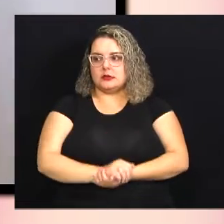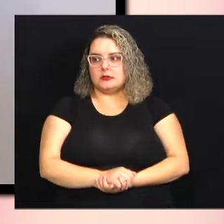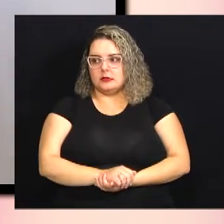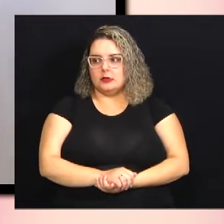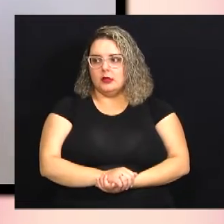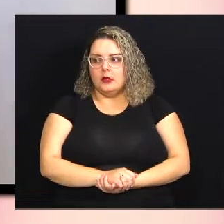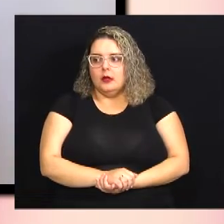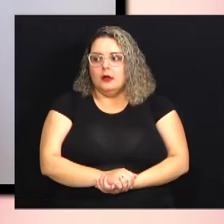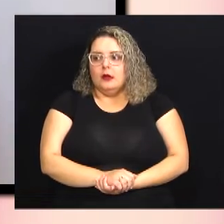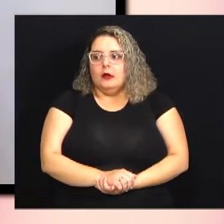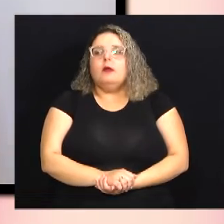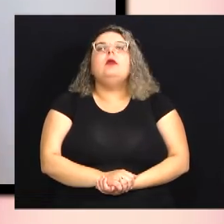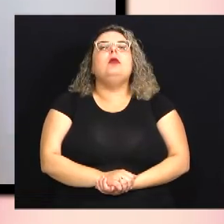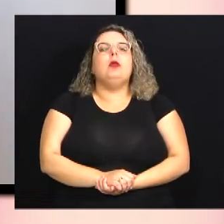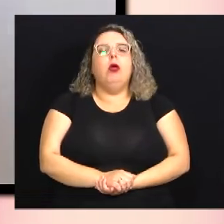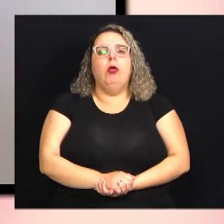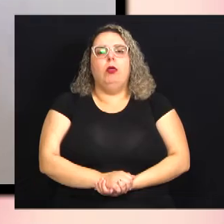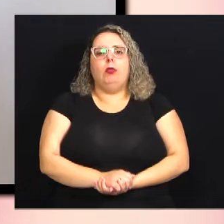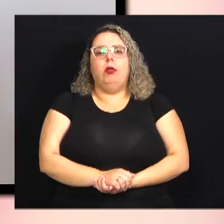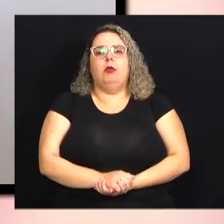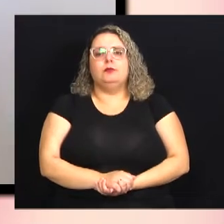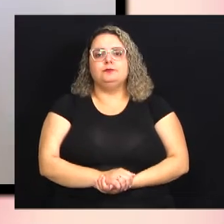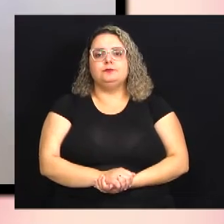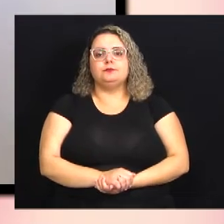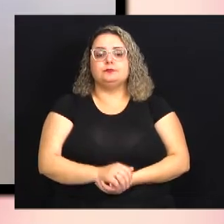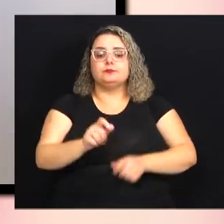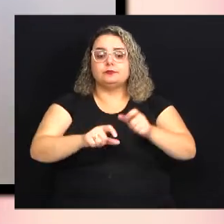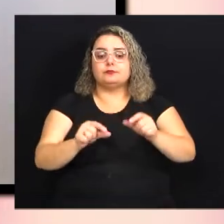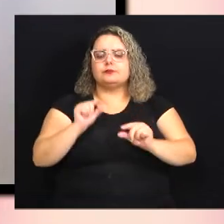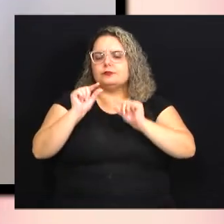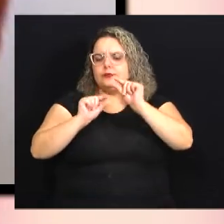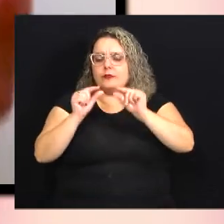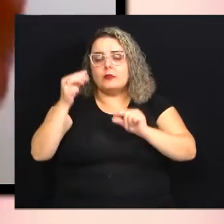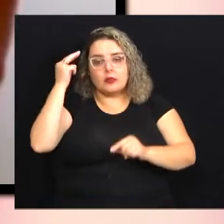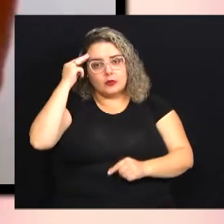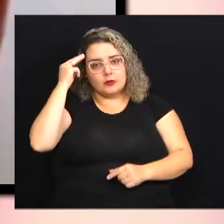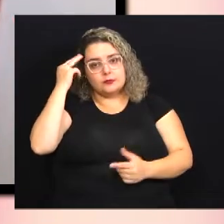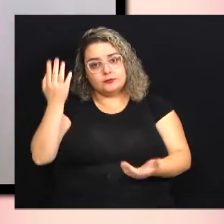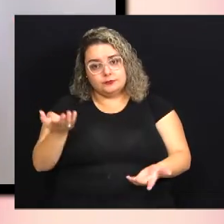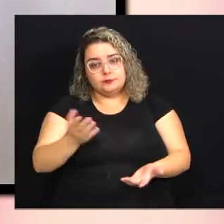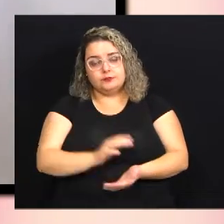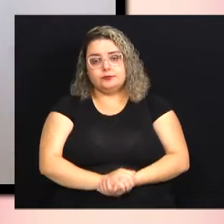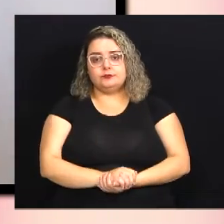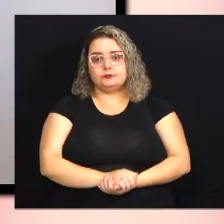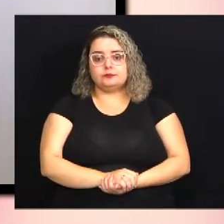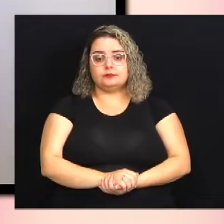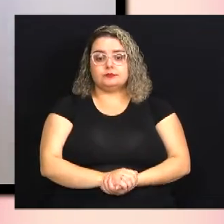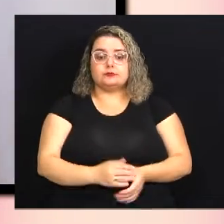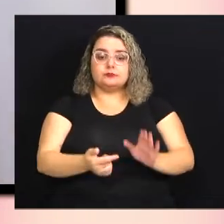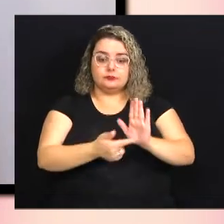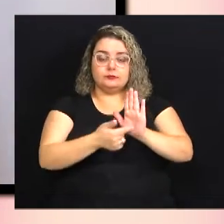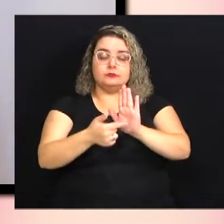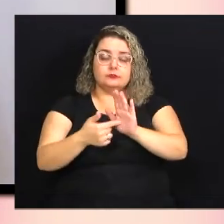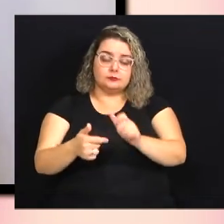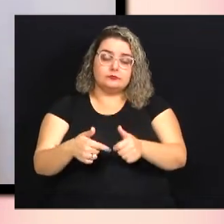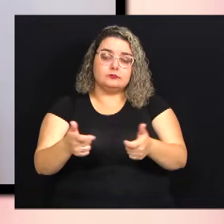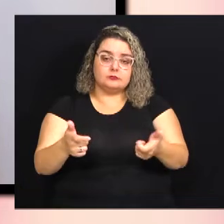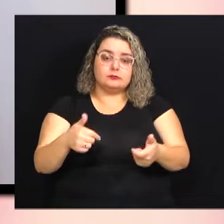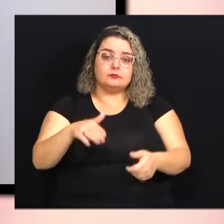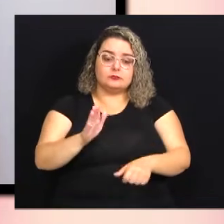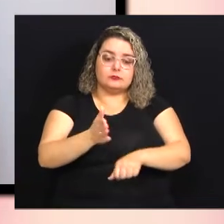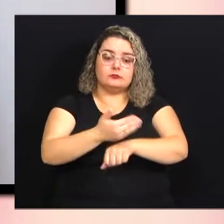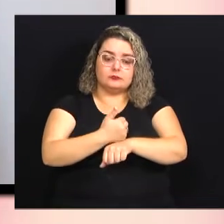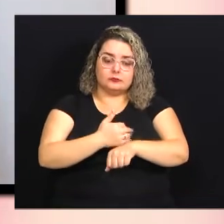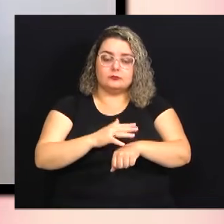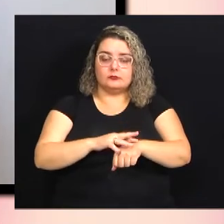tem baixa estocagem de memória, ela vai manifestar mais